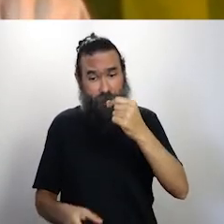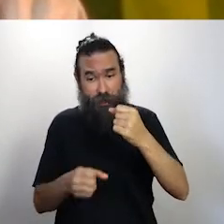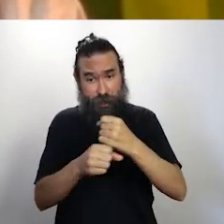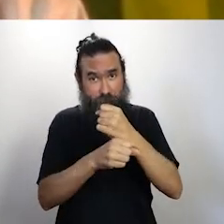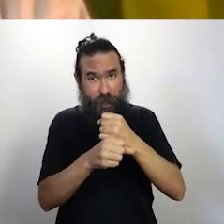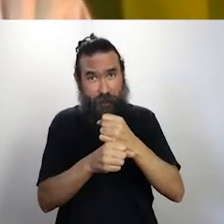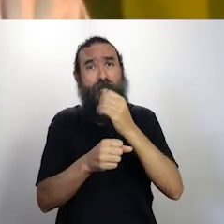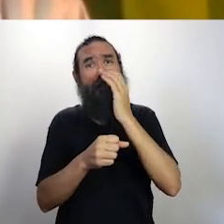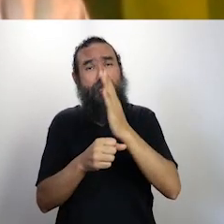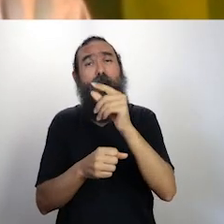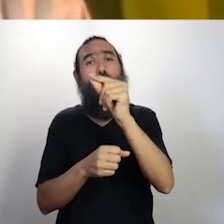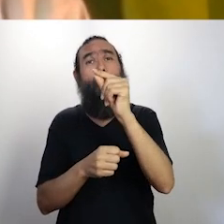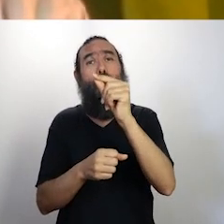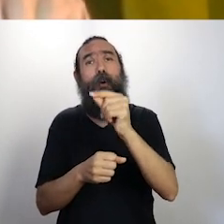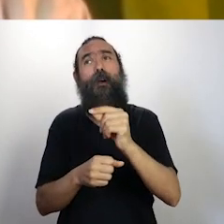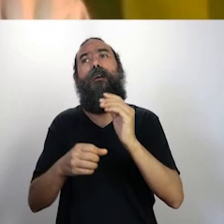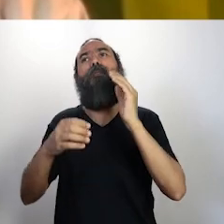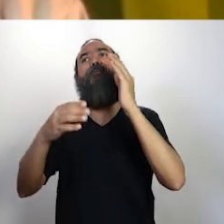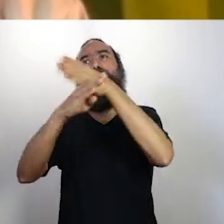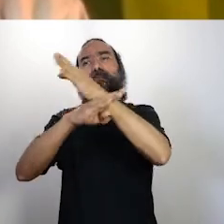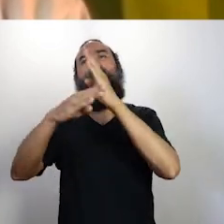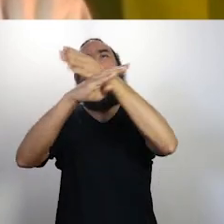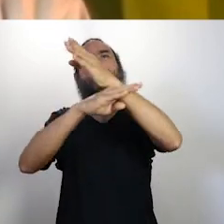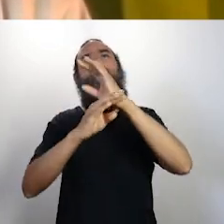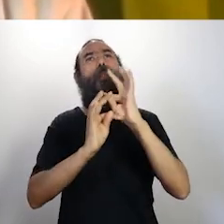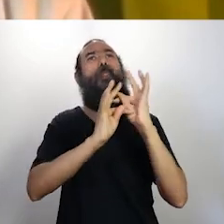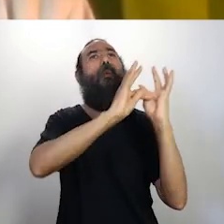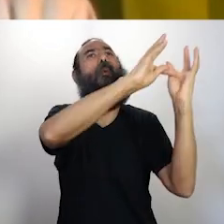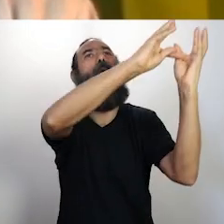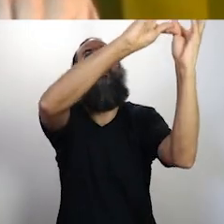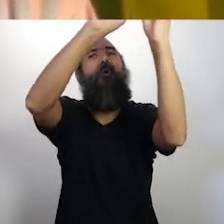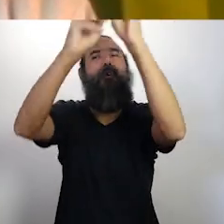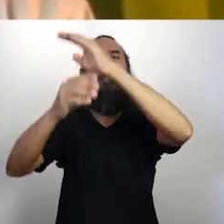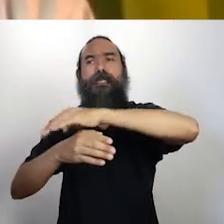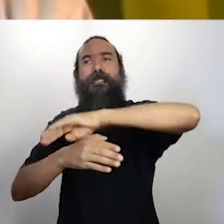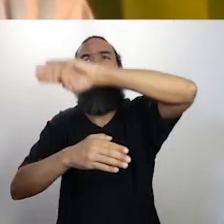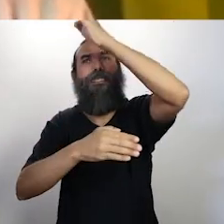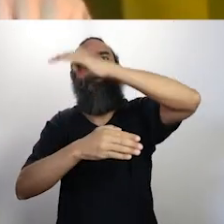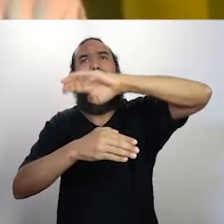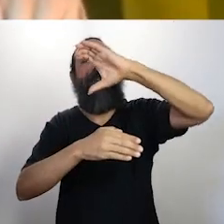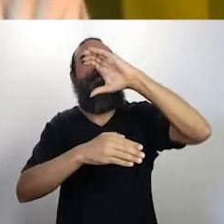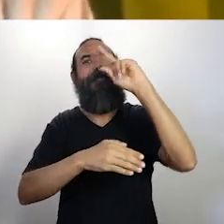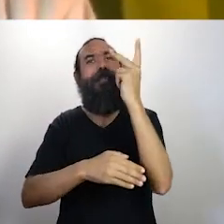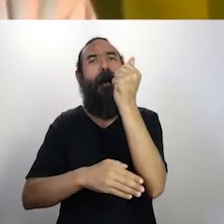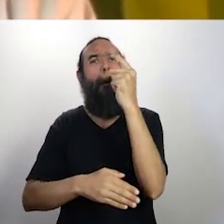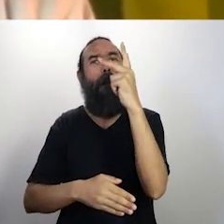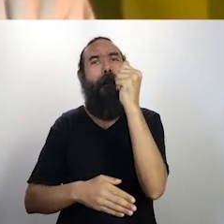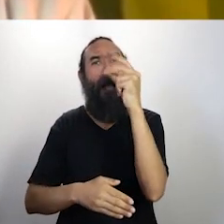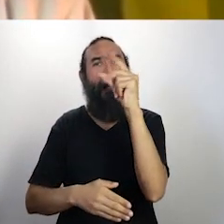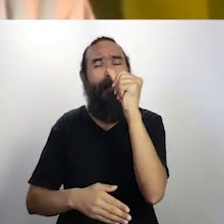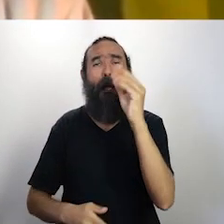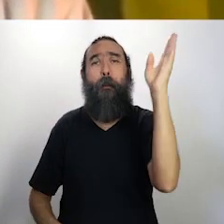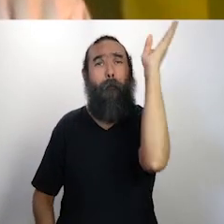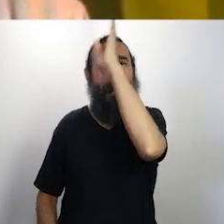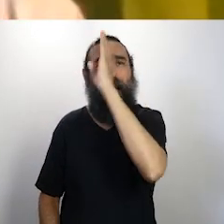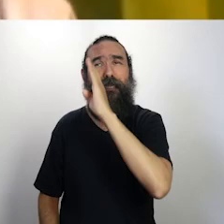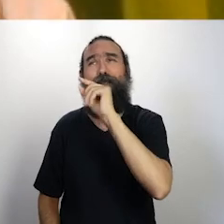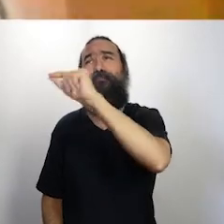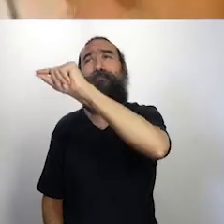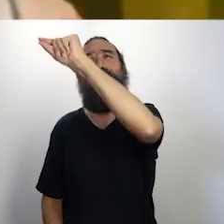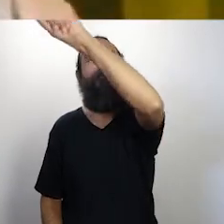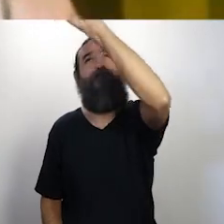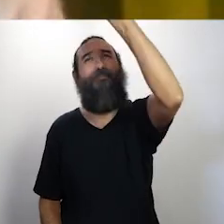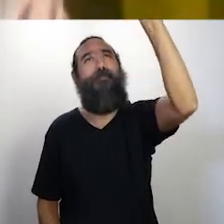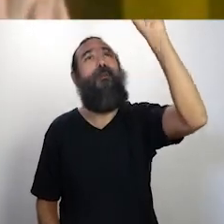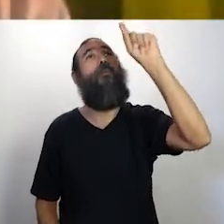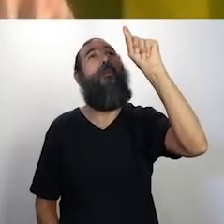chapadas Ararip dos Pareci Chapada Diamantina Chapada Diamantina sempre teve